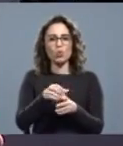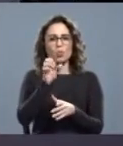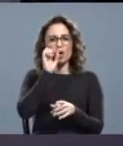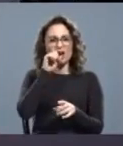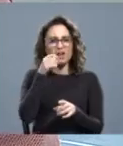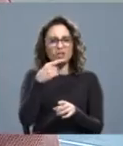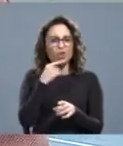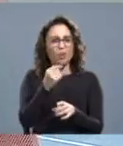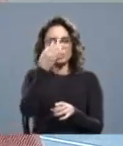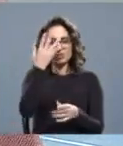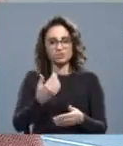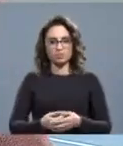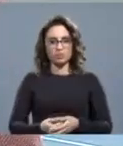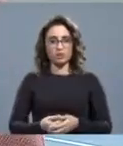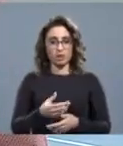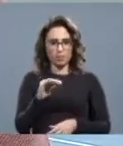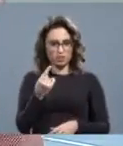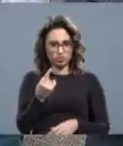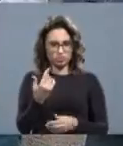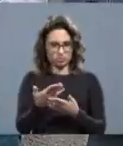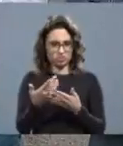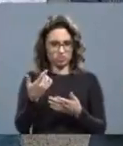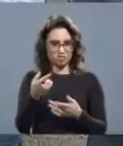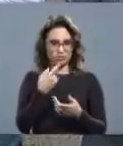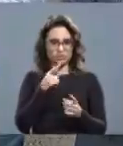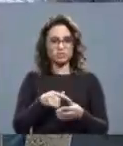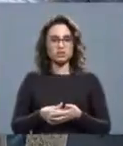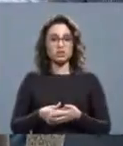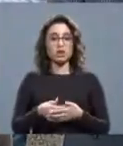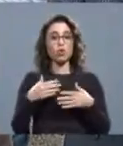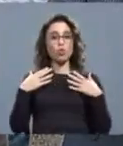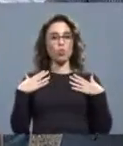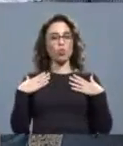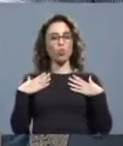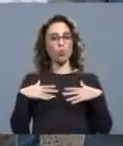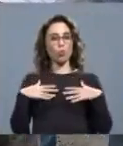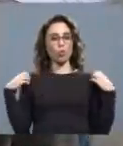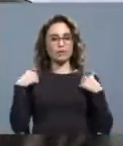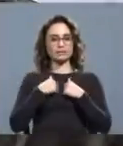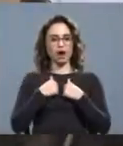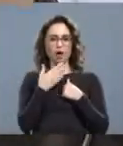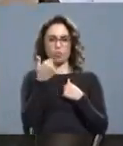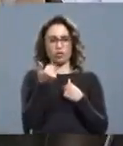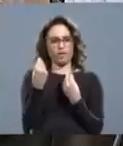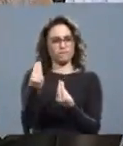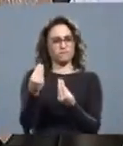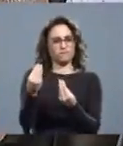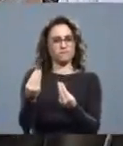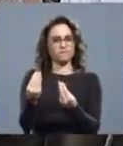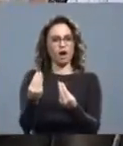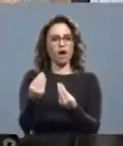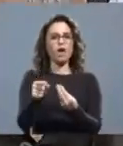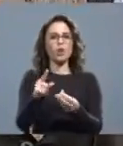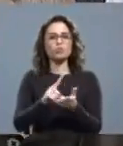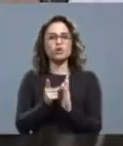acaso passou o meu nome. Mais um, só para... Já vês o casaco dele ligeiro. Seu arquete como deve ser. Então o que é este